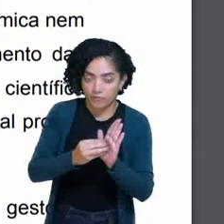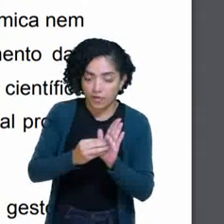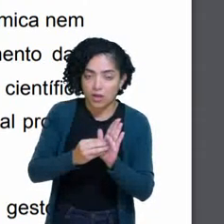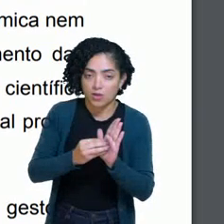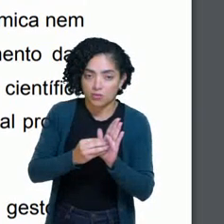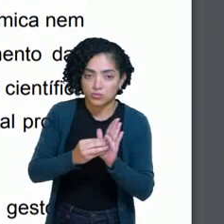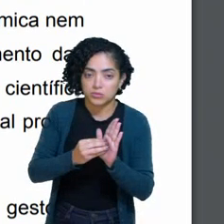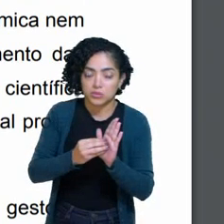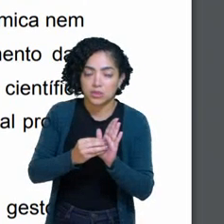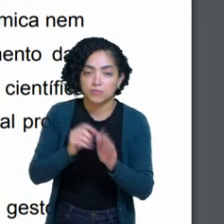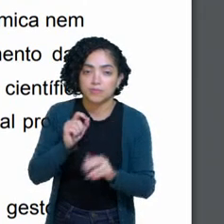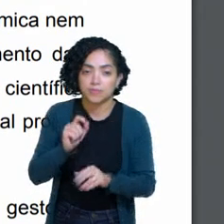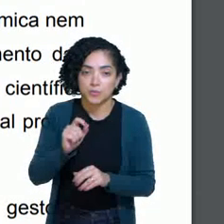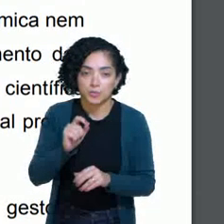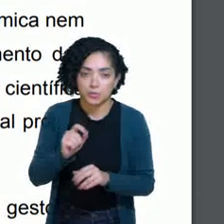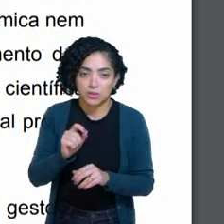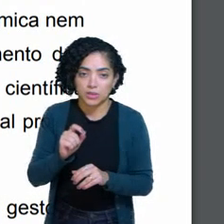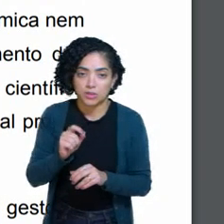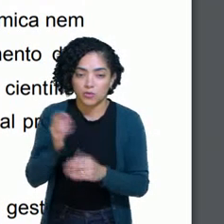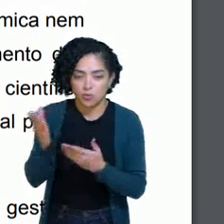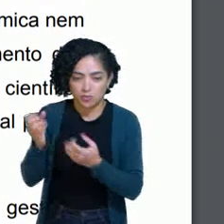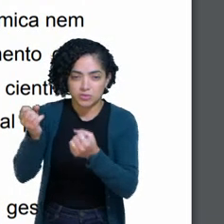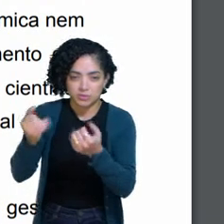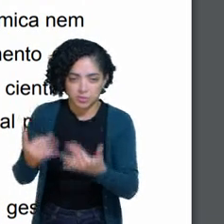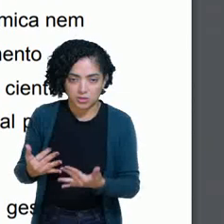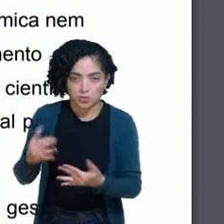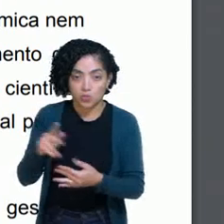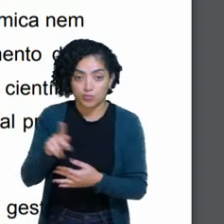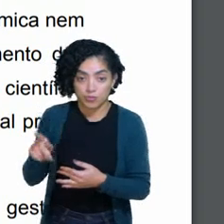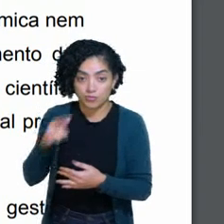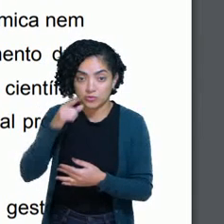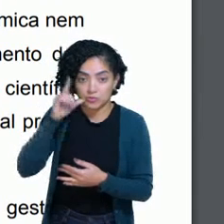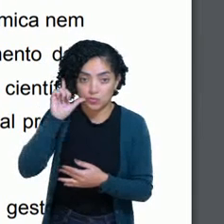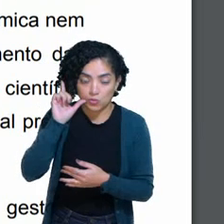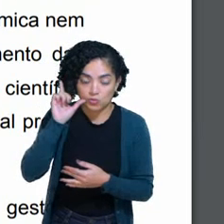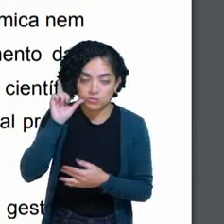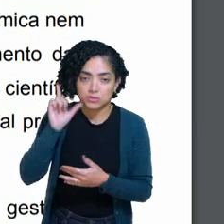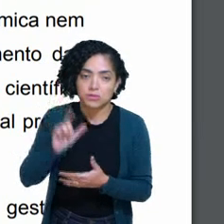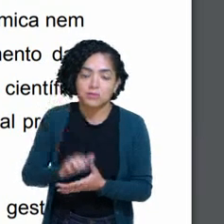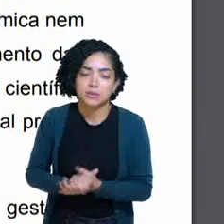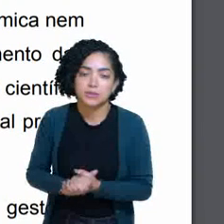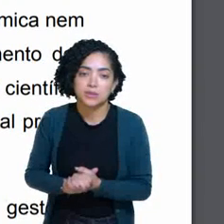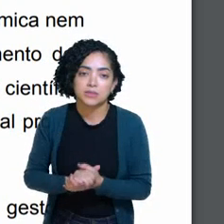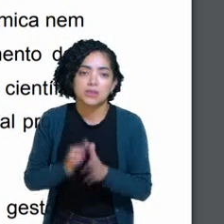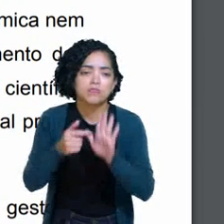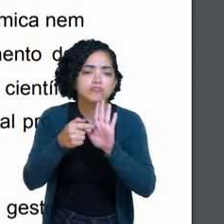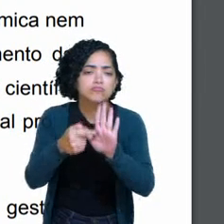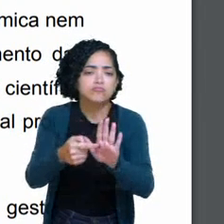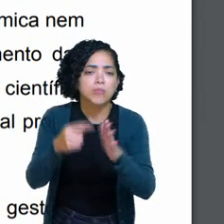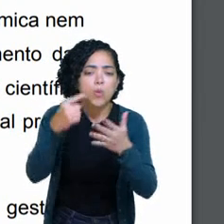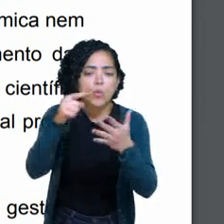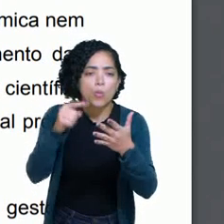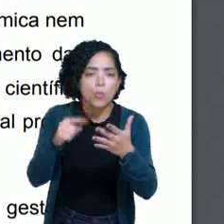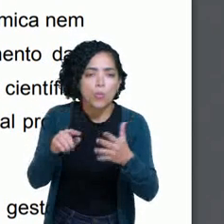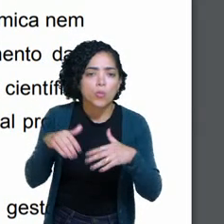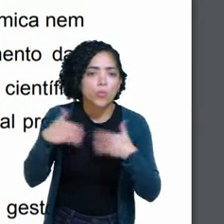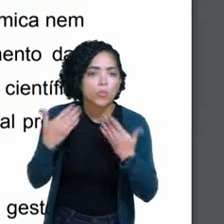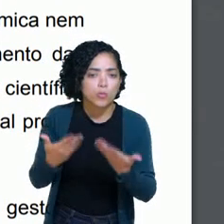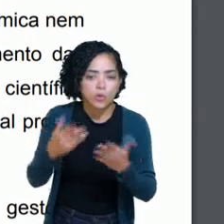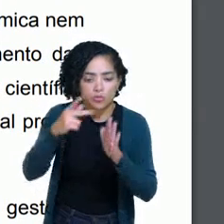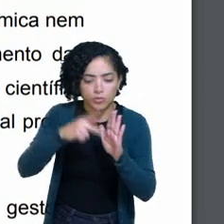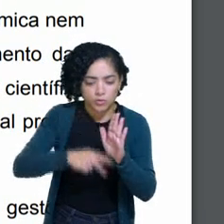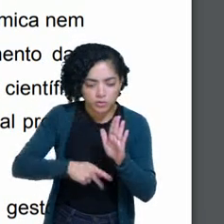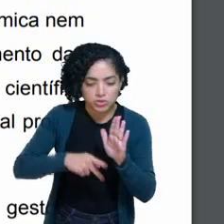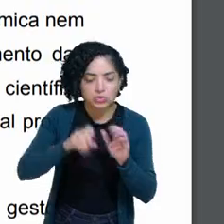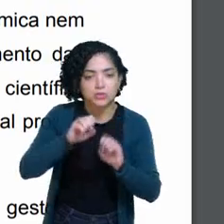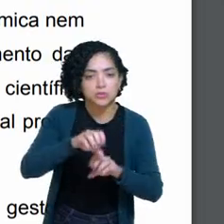final como bem disse o professor Joarez ontem explicitar qual projeto de educação queremos e que